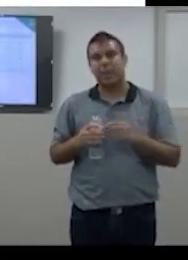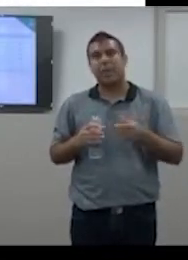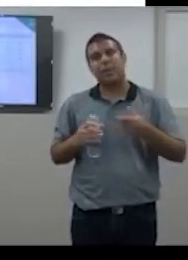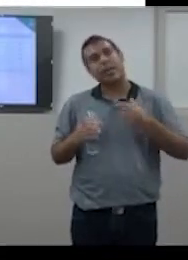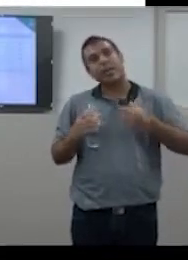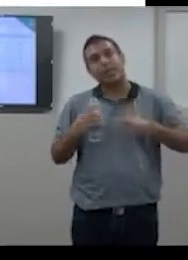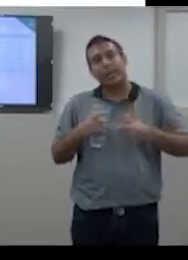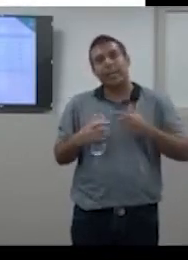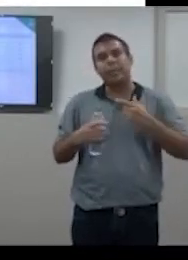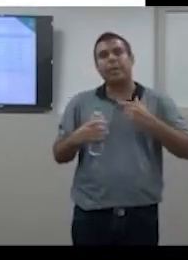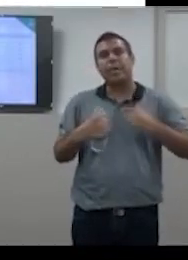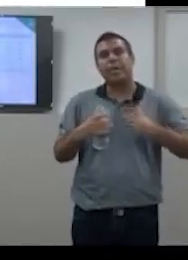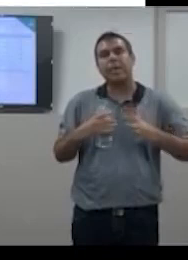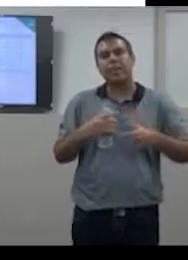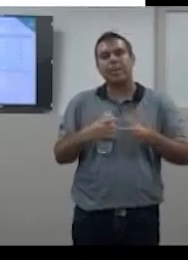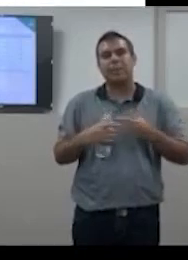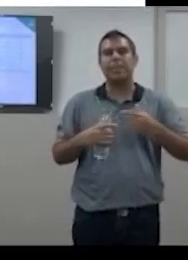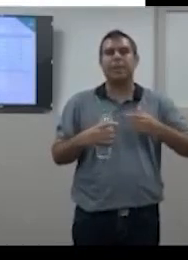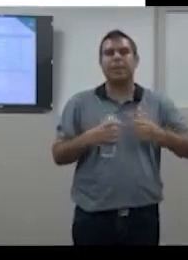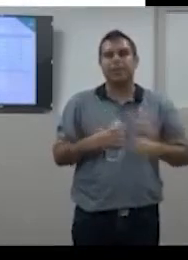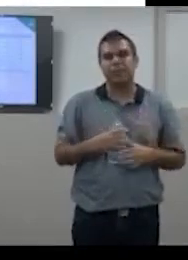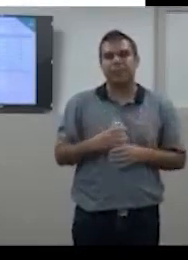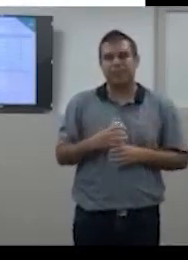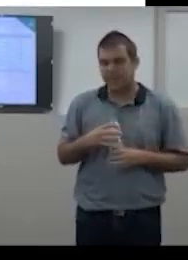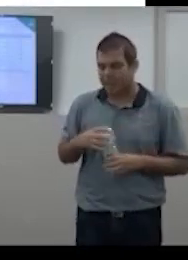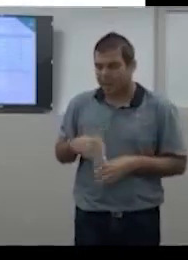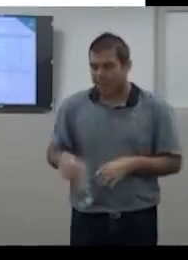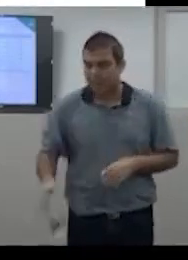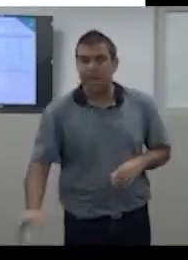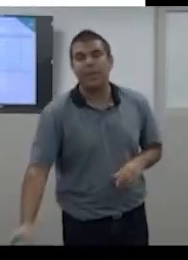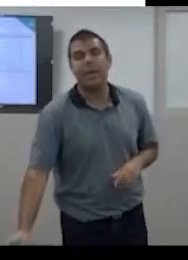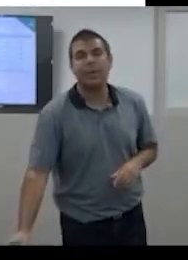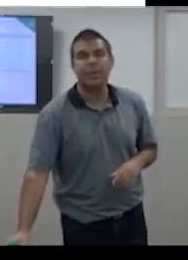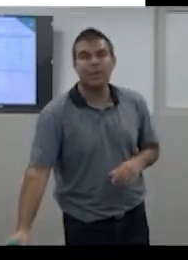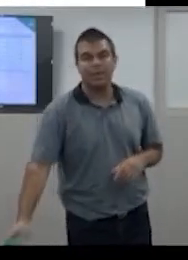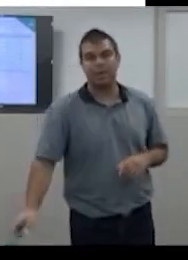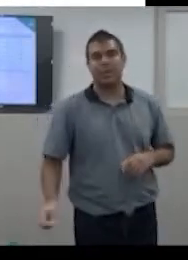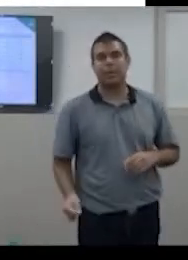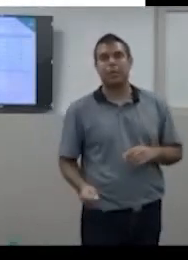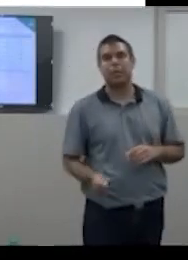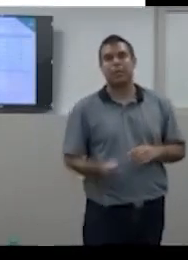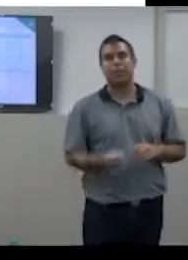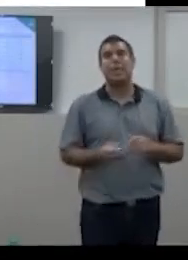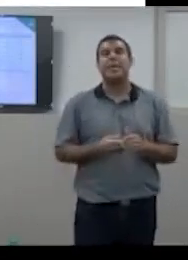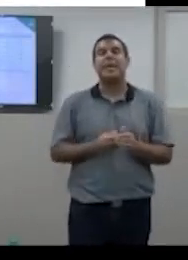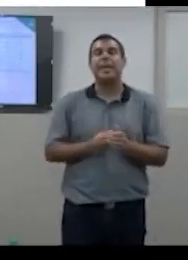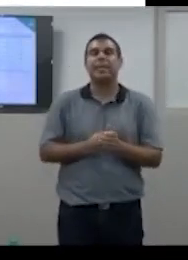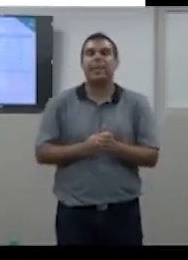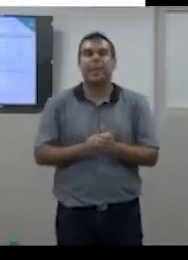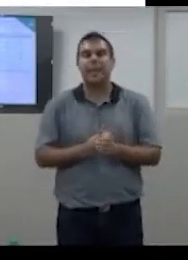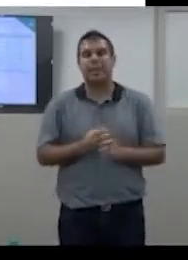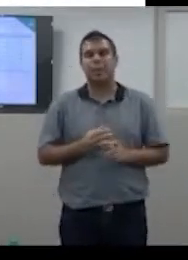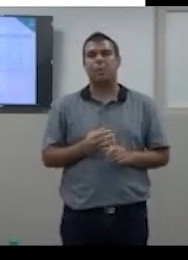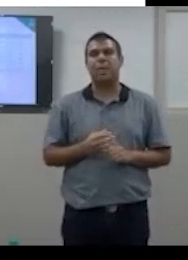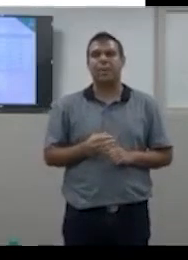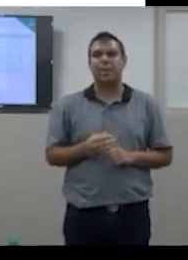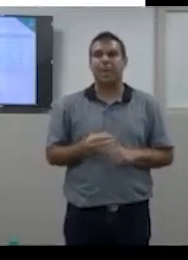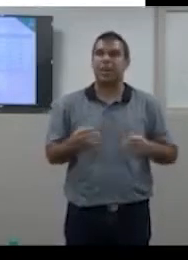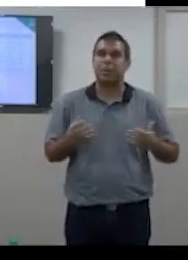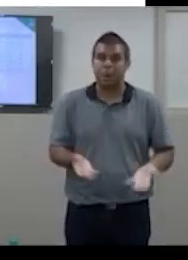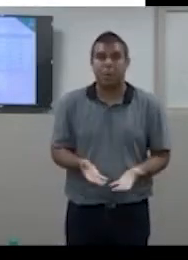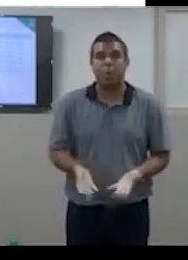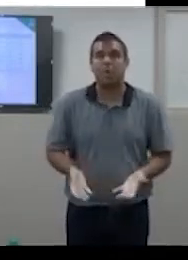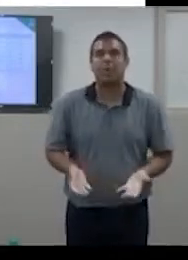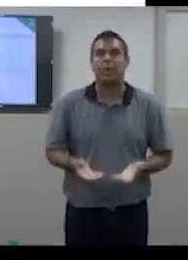graus Celsius, só que ele está perdendo gradativamente temperatura para o sistema. O que vai acontecer a partir disso? Nessa ideia, ou